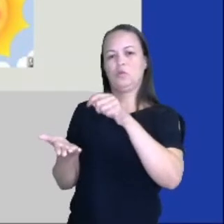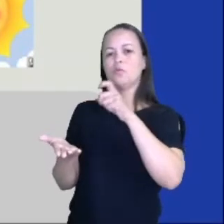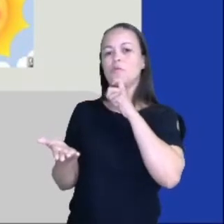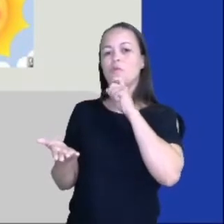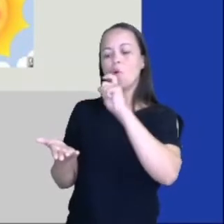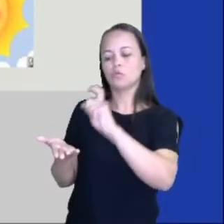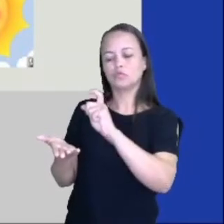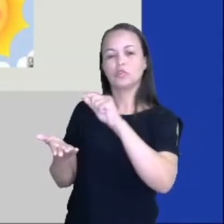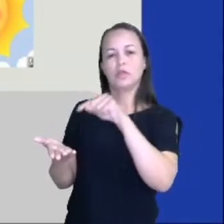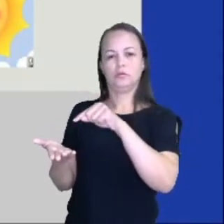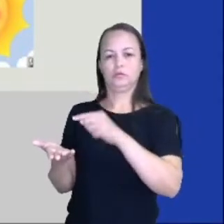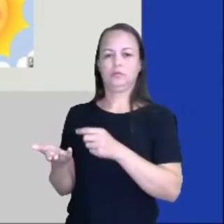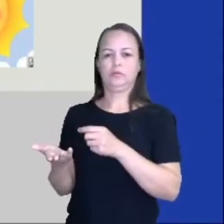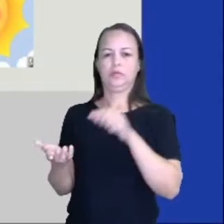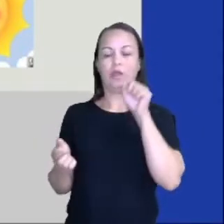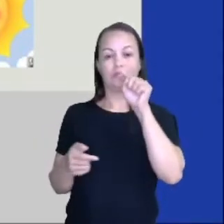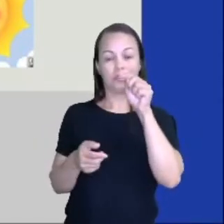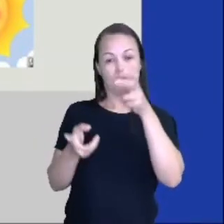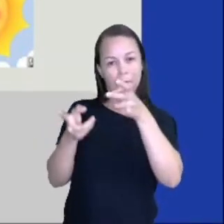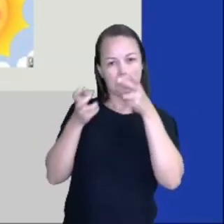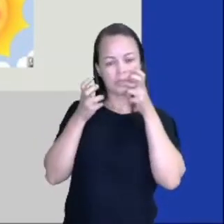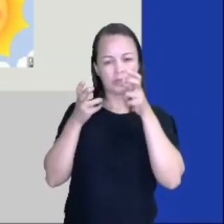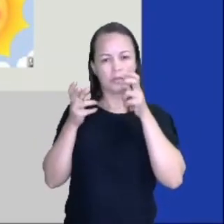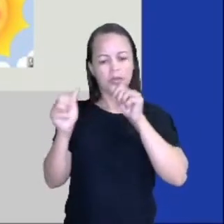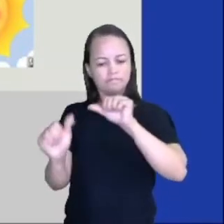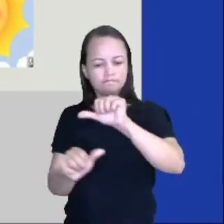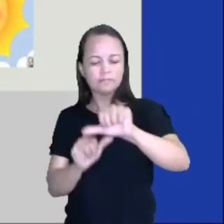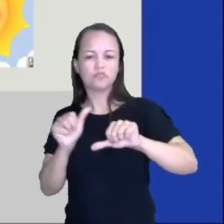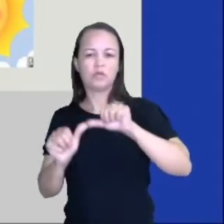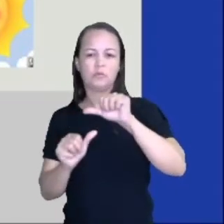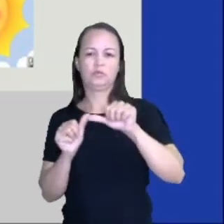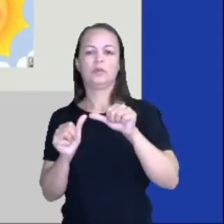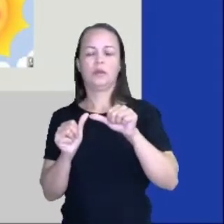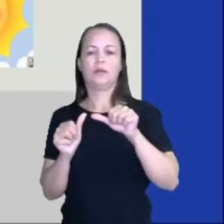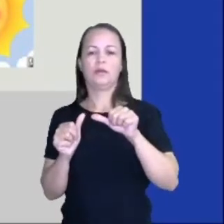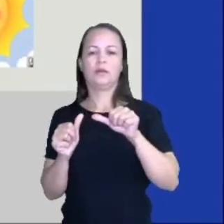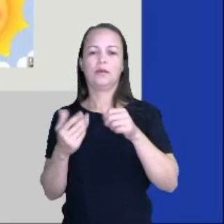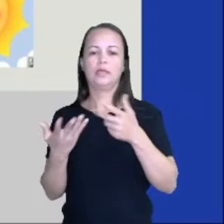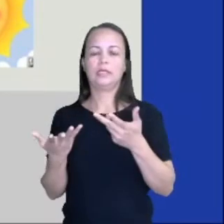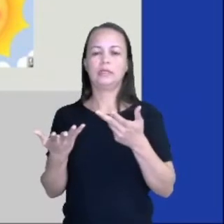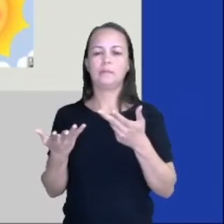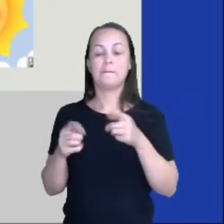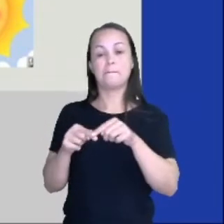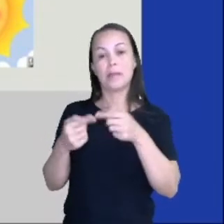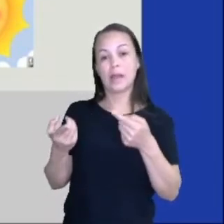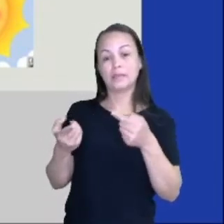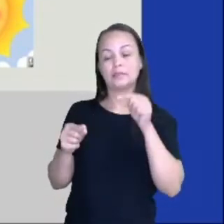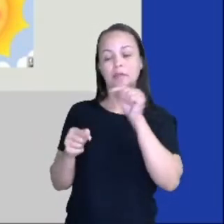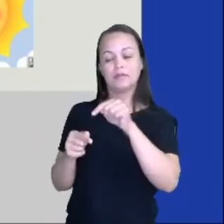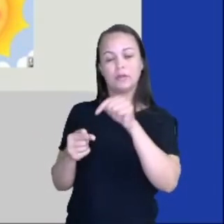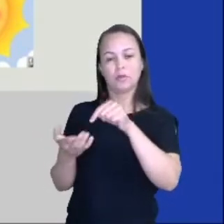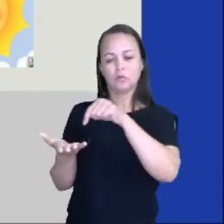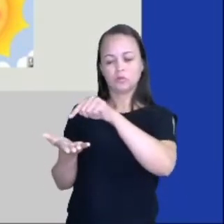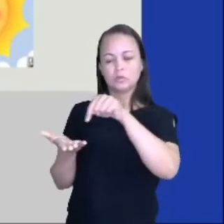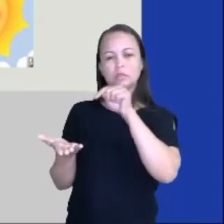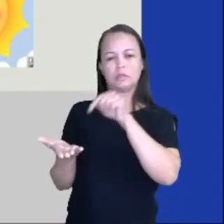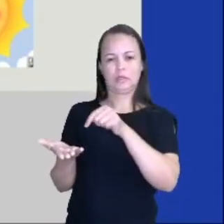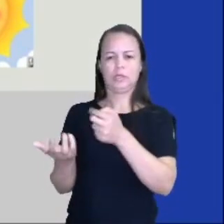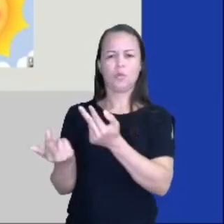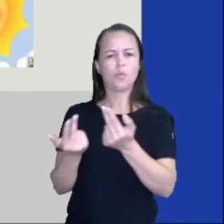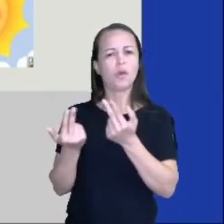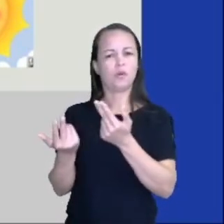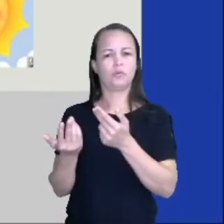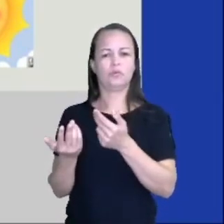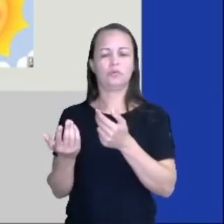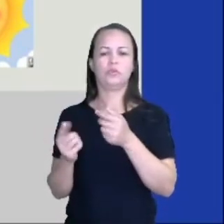perceber que ela vai mudar de estado, né? Mas aí vai continuar sendo quem ela é,